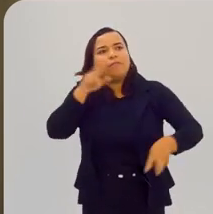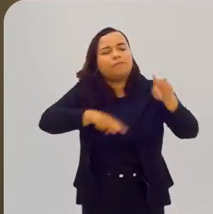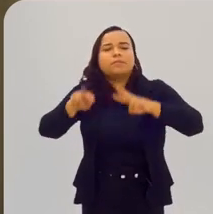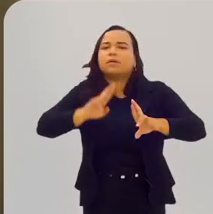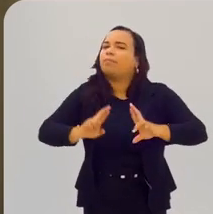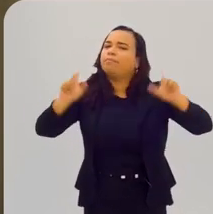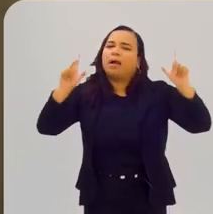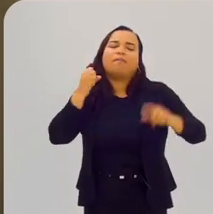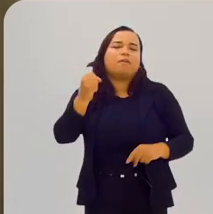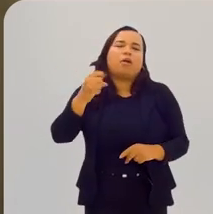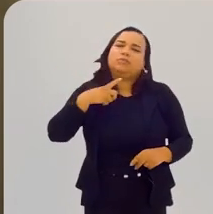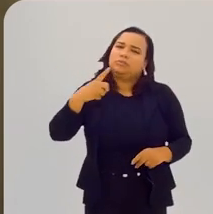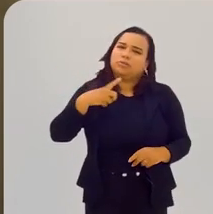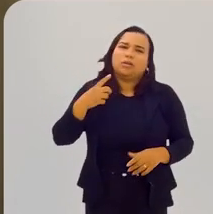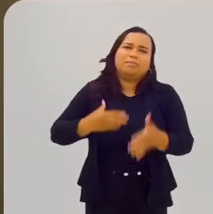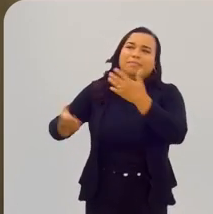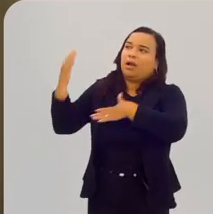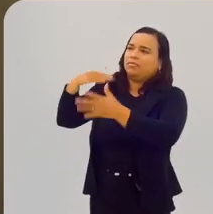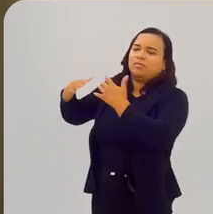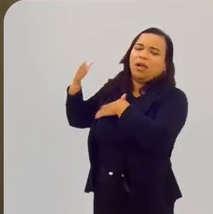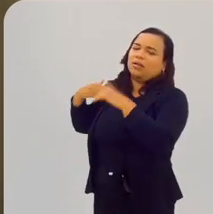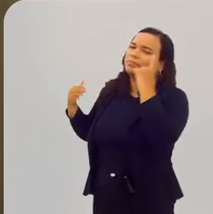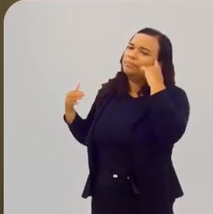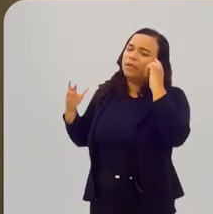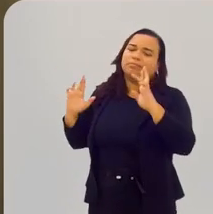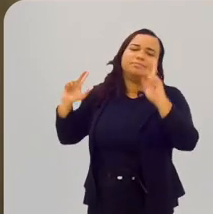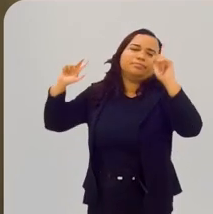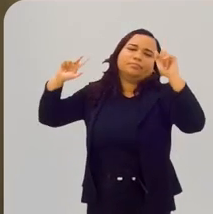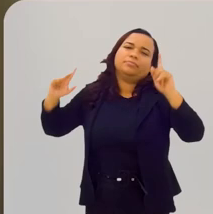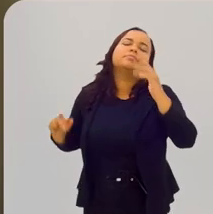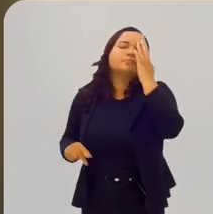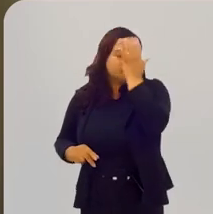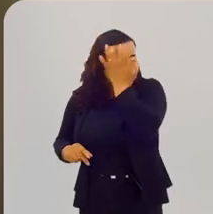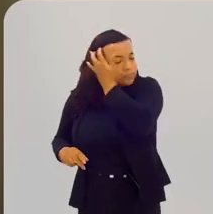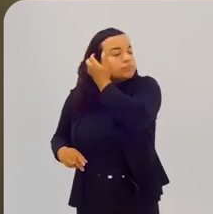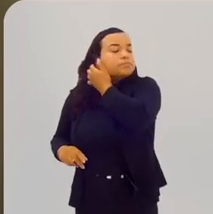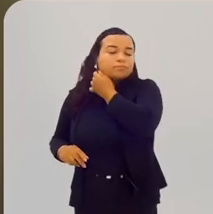hoje tem uma visão totalmente diferente do que eu tinha eu